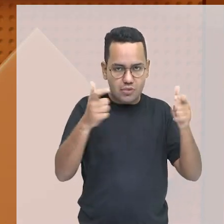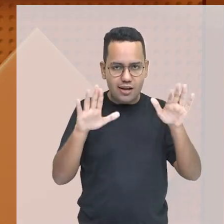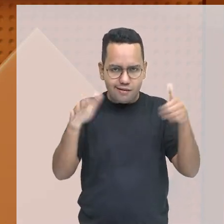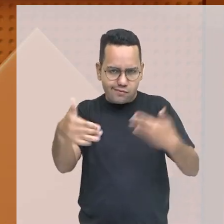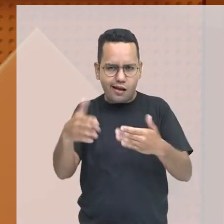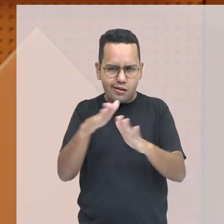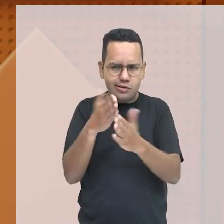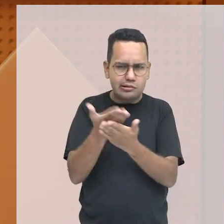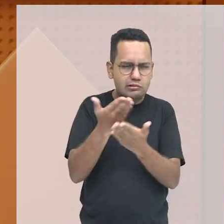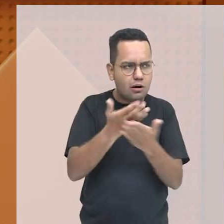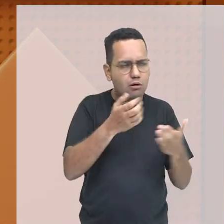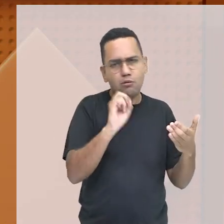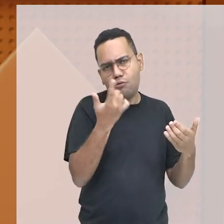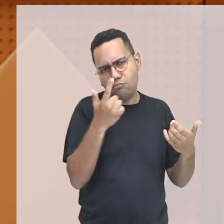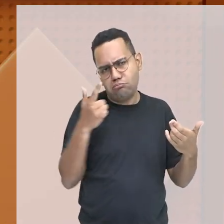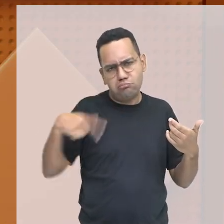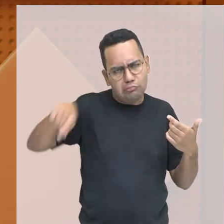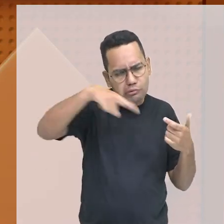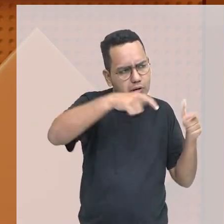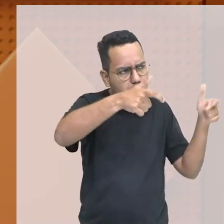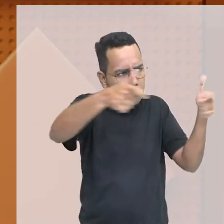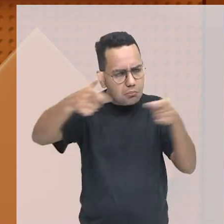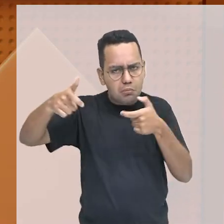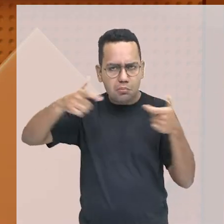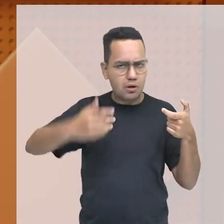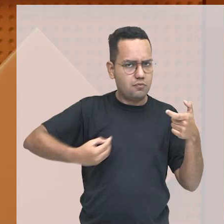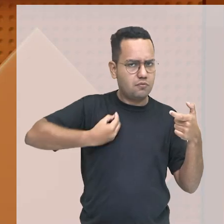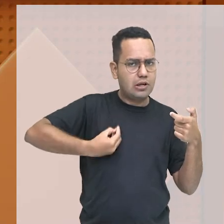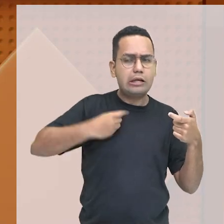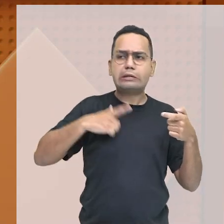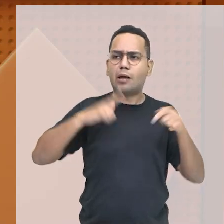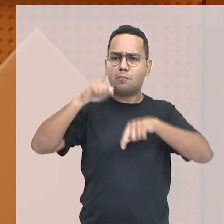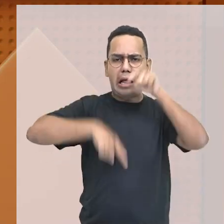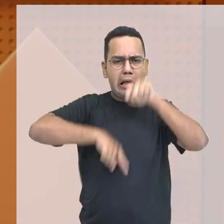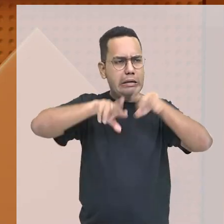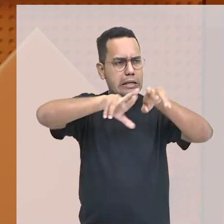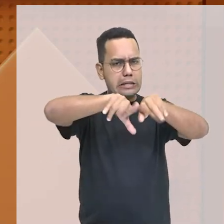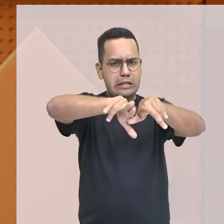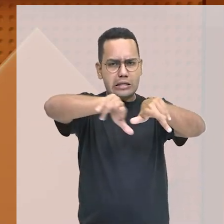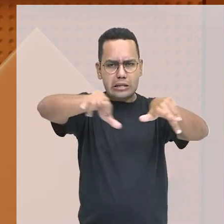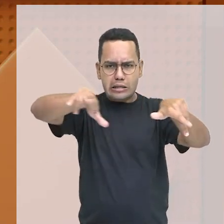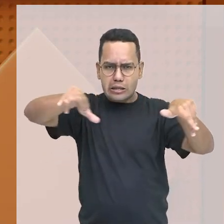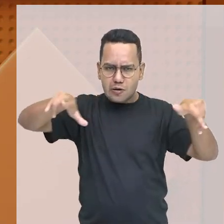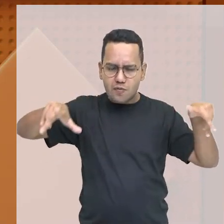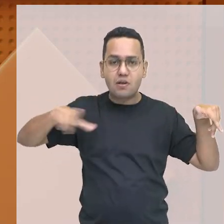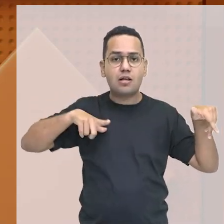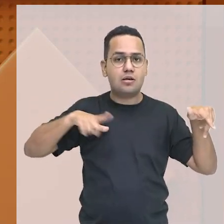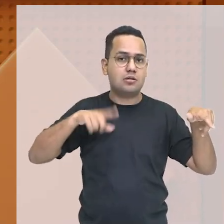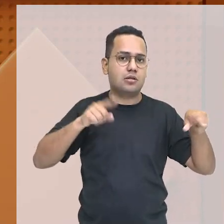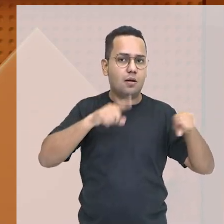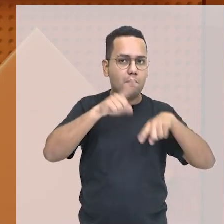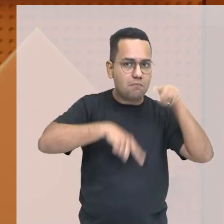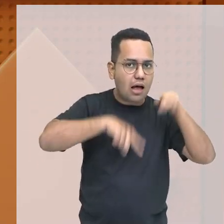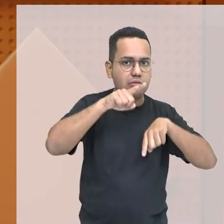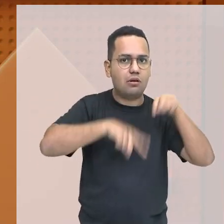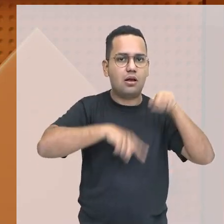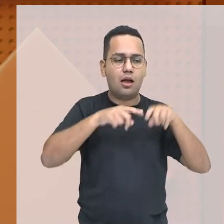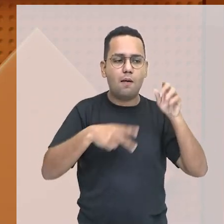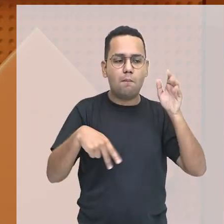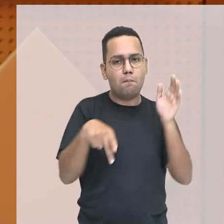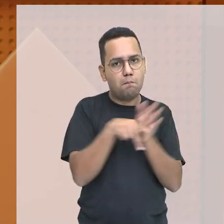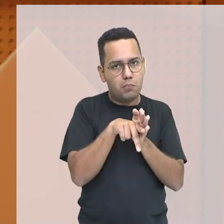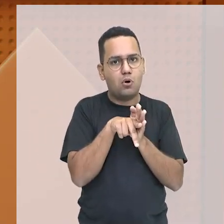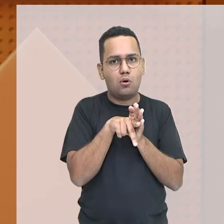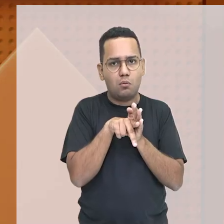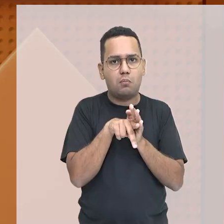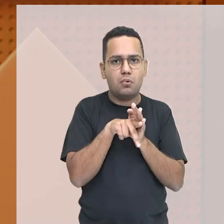de outros materiais, uma série de outros produtos que também saem de um ou outro desses minerais aí, como eu enfatizei no caso o